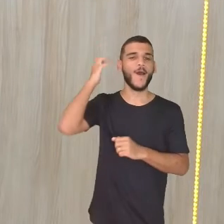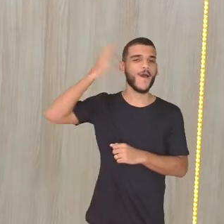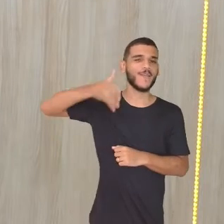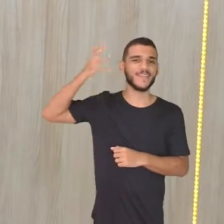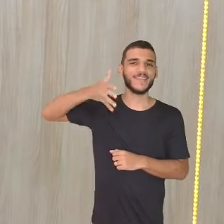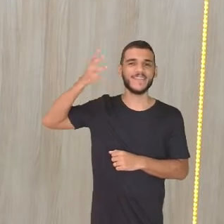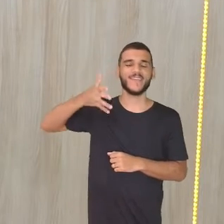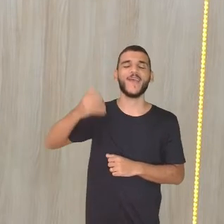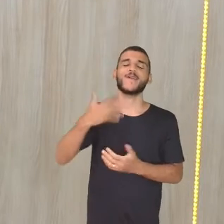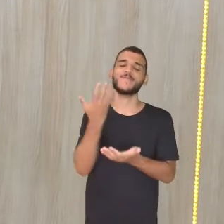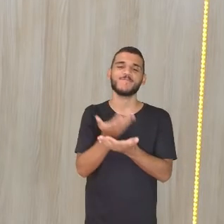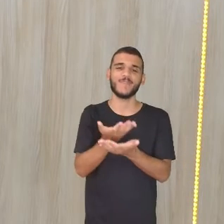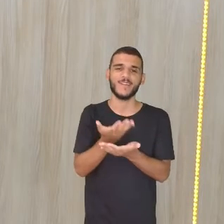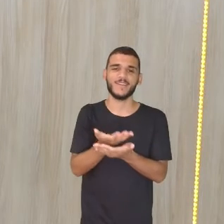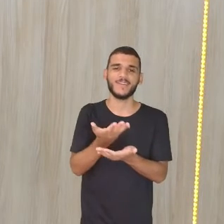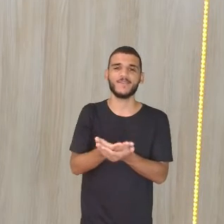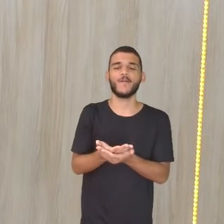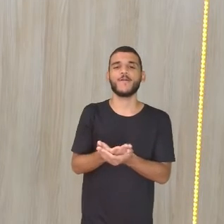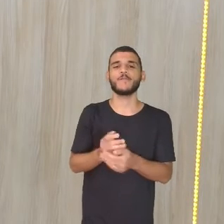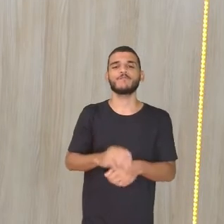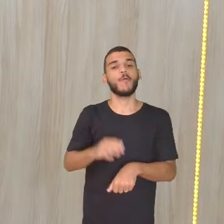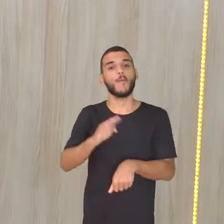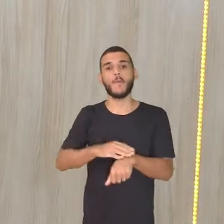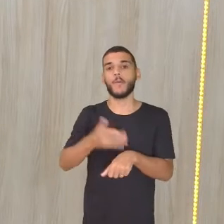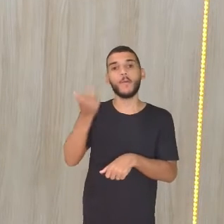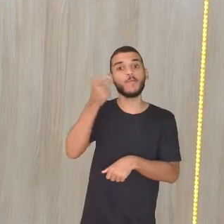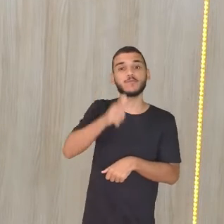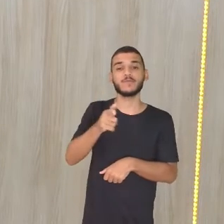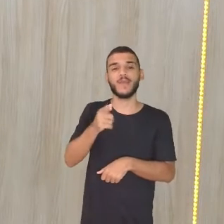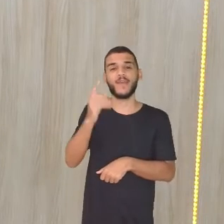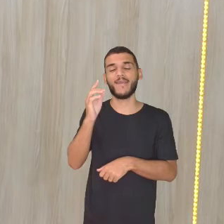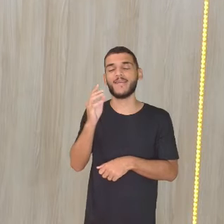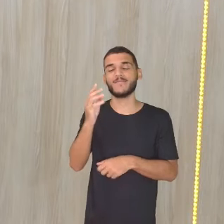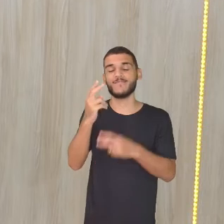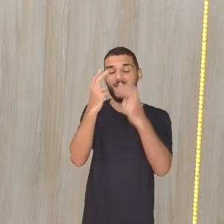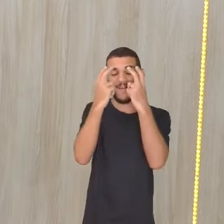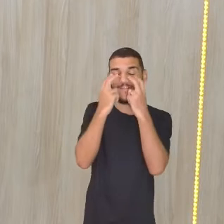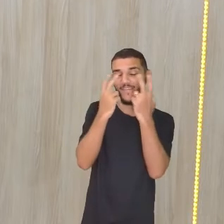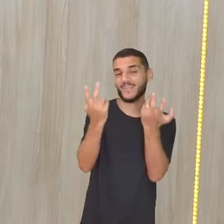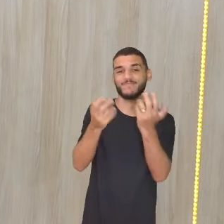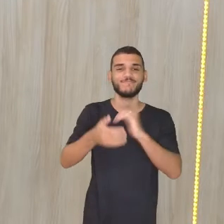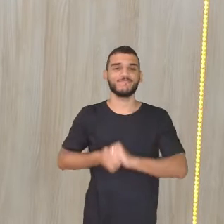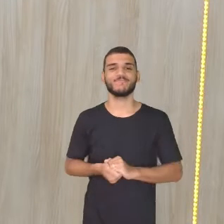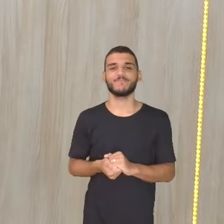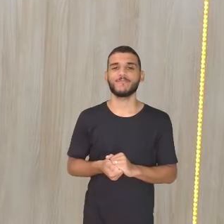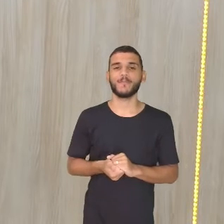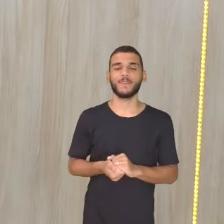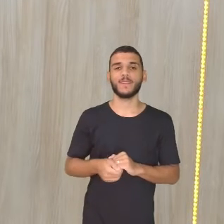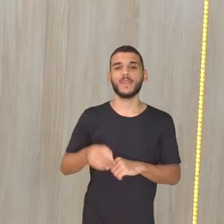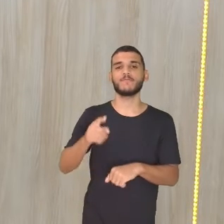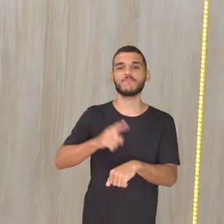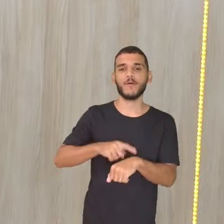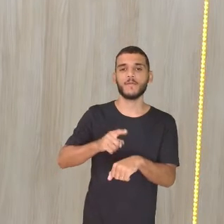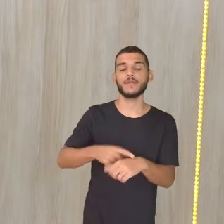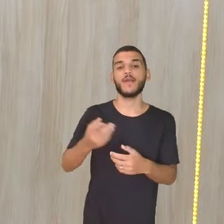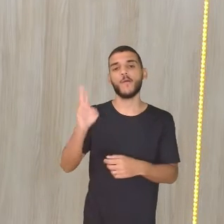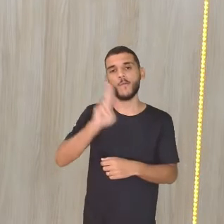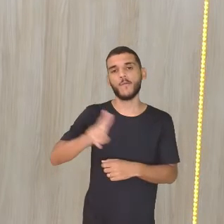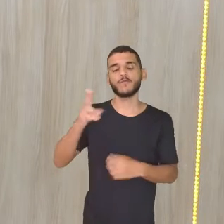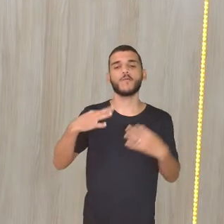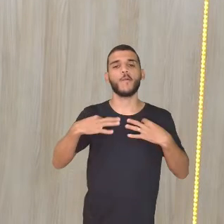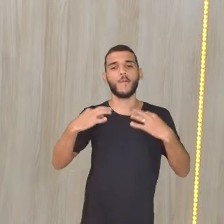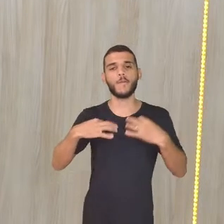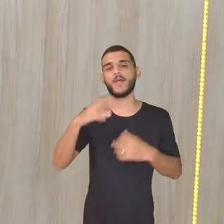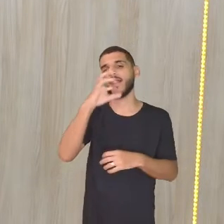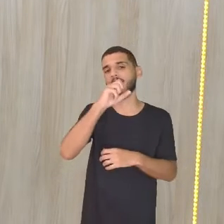aqueles alunos que no momento não conseguem me ver. E aí, visto blusa laranja